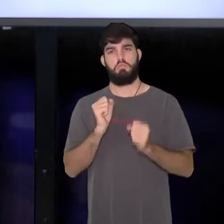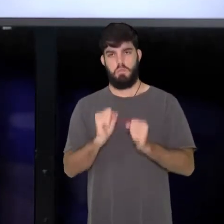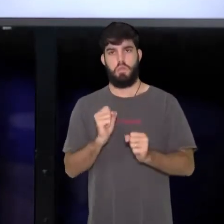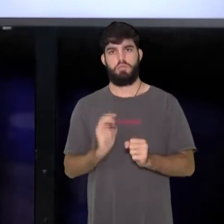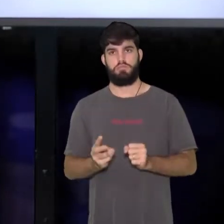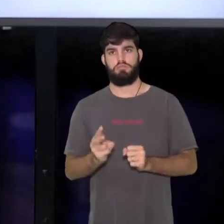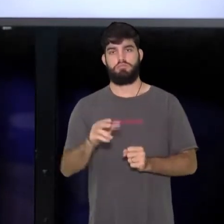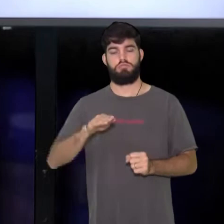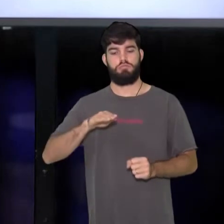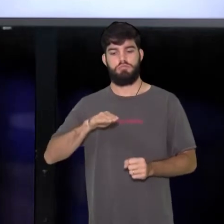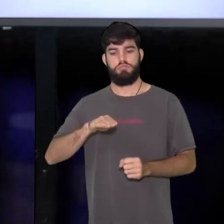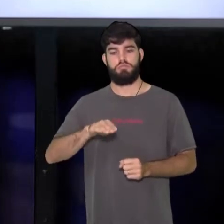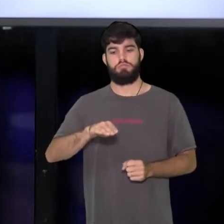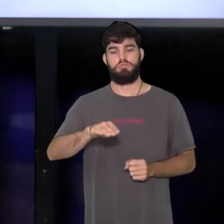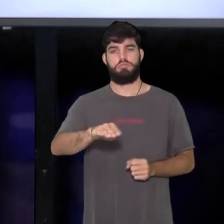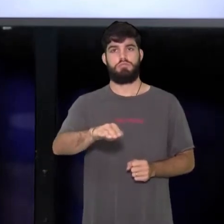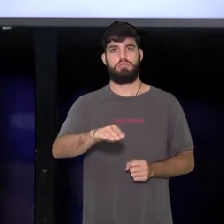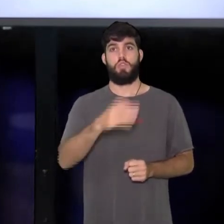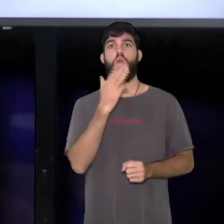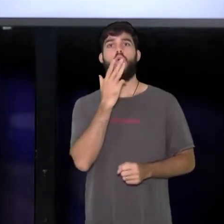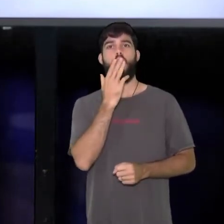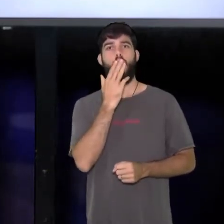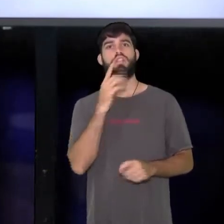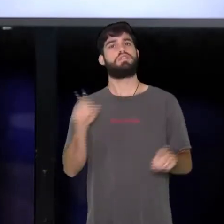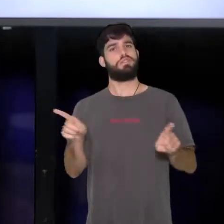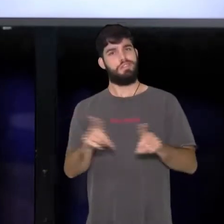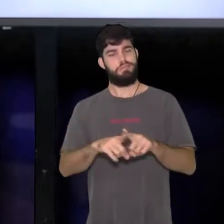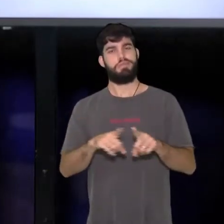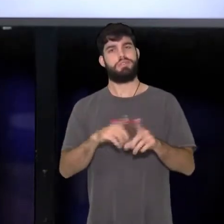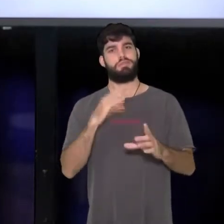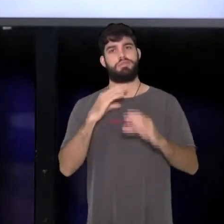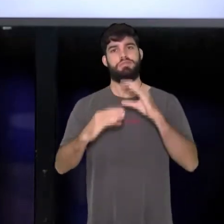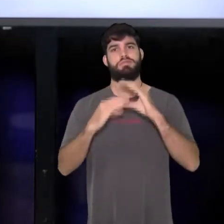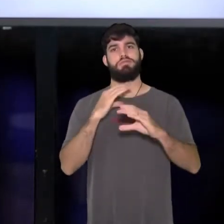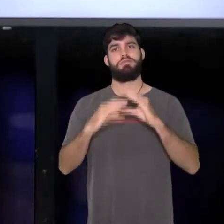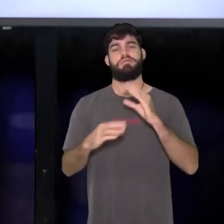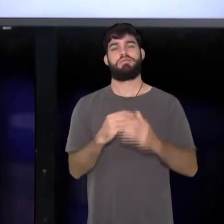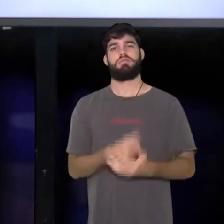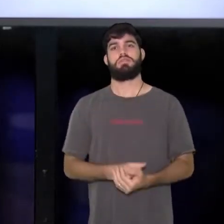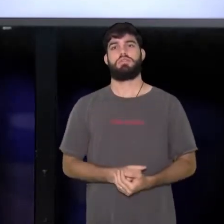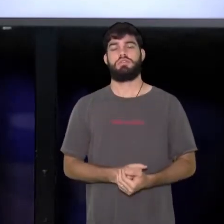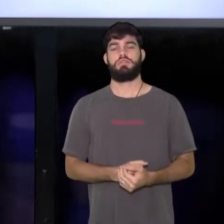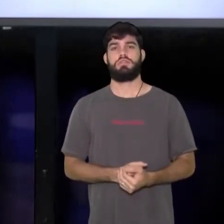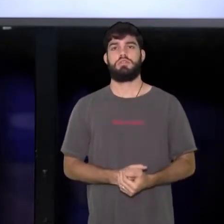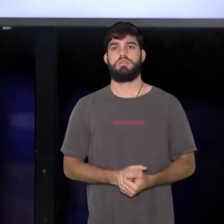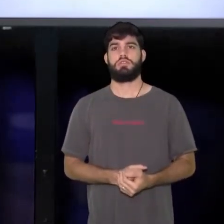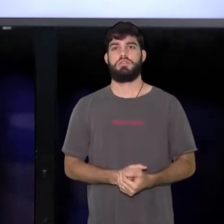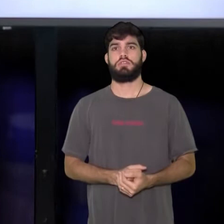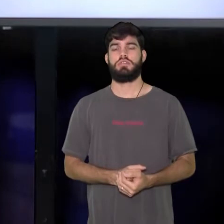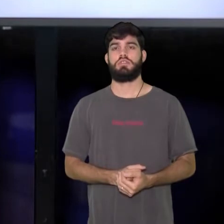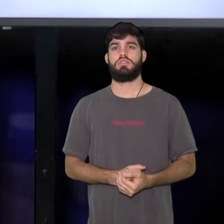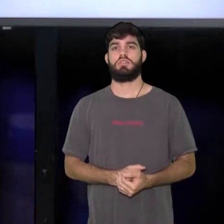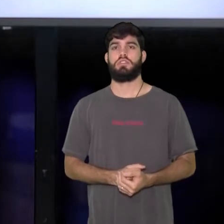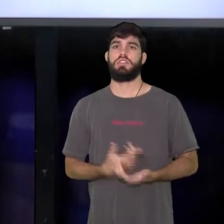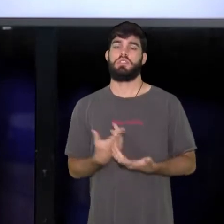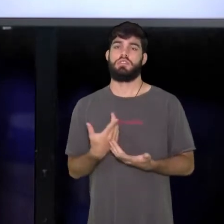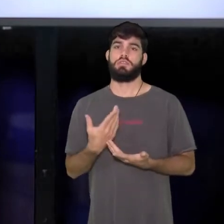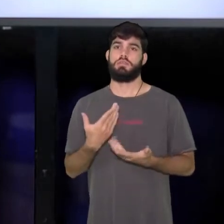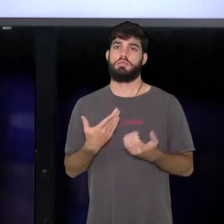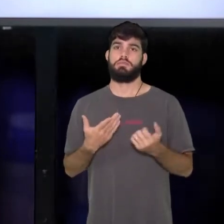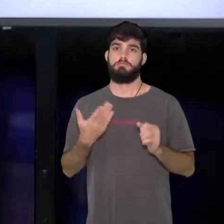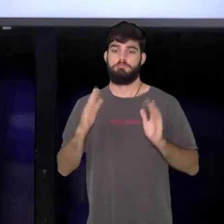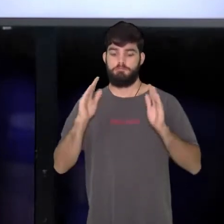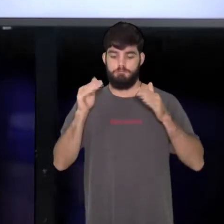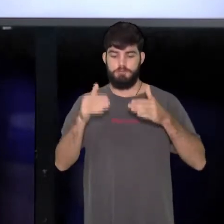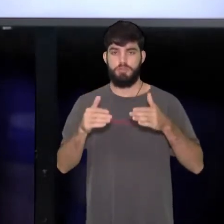agora sim, você pode ir. Vejam, cores comunicam também. E aí, com base em tudo que eu mostrei para vocês,